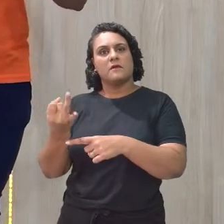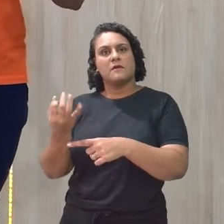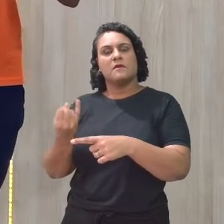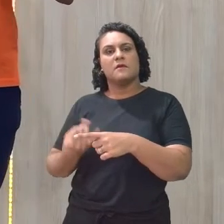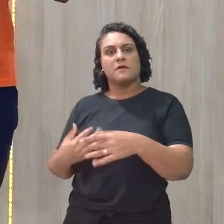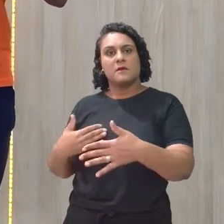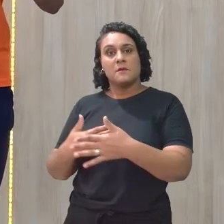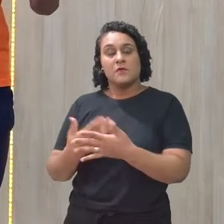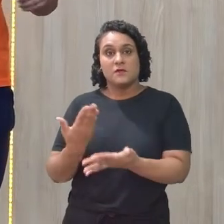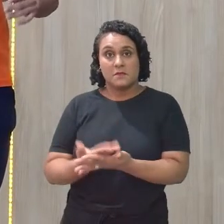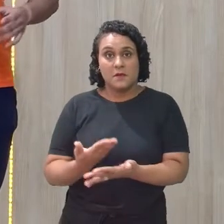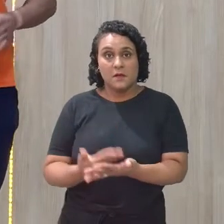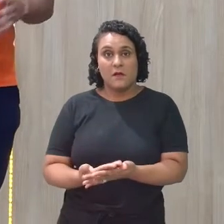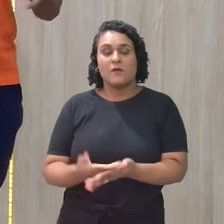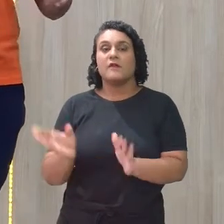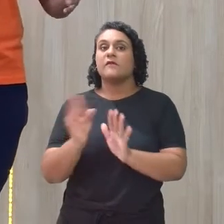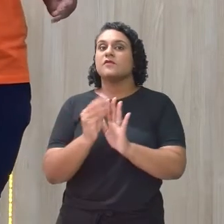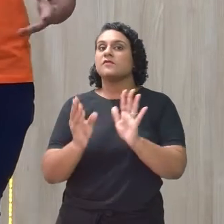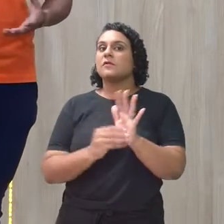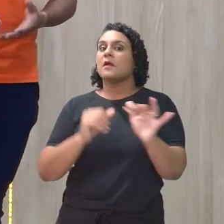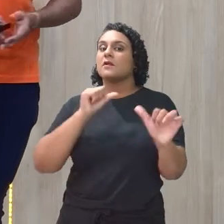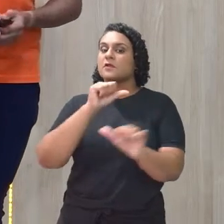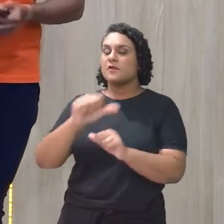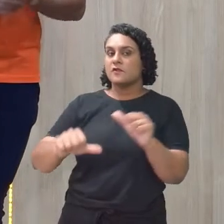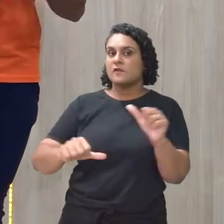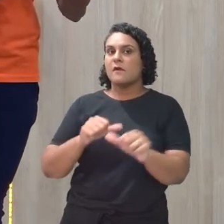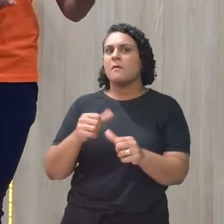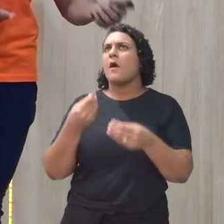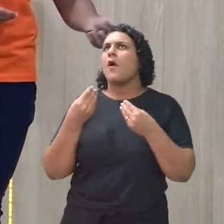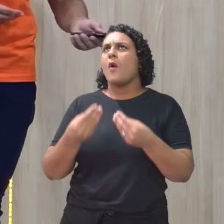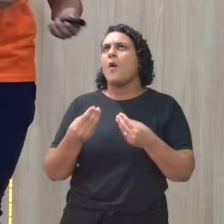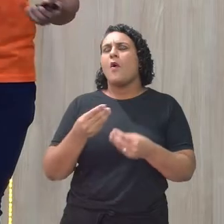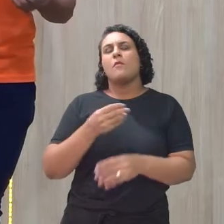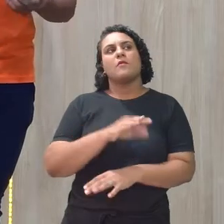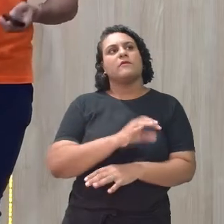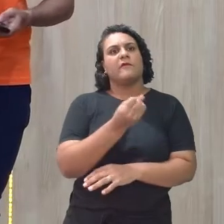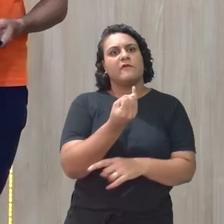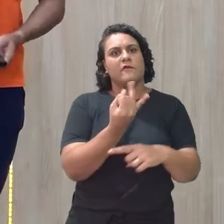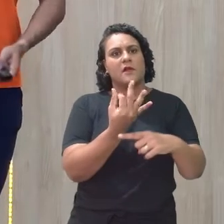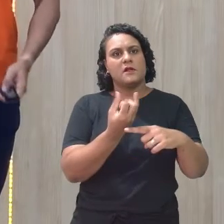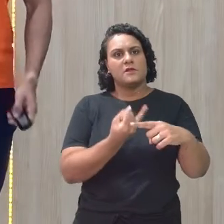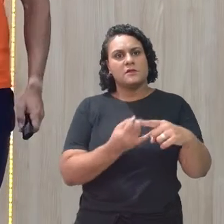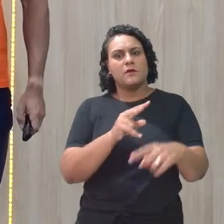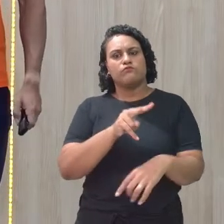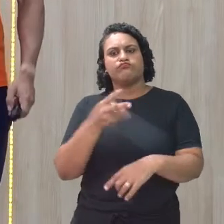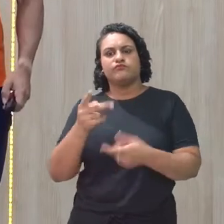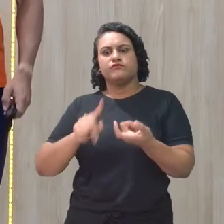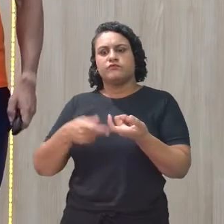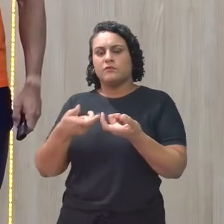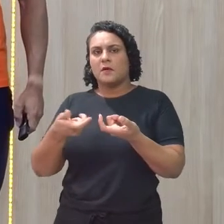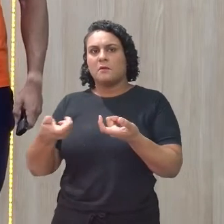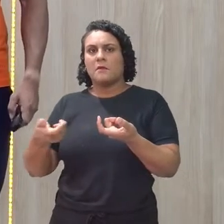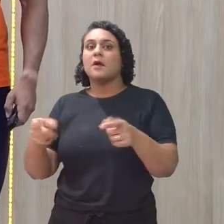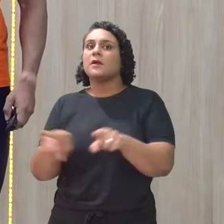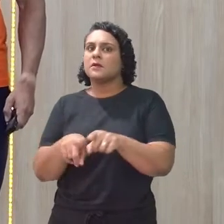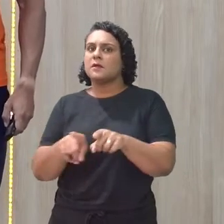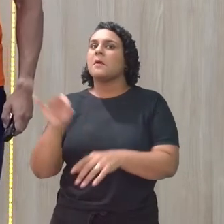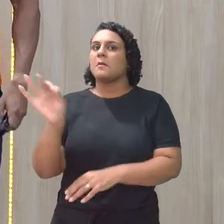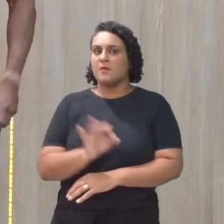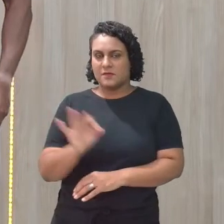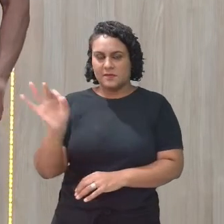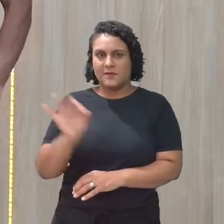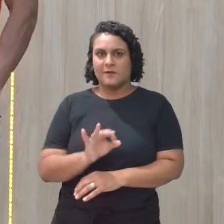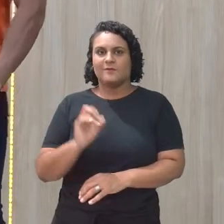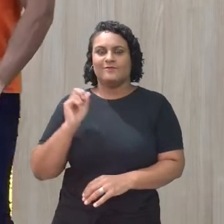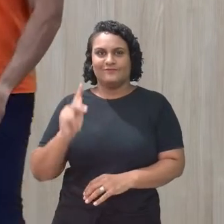vamos ver a ideia aí da transformação, né, da fração para um número decimal e, consequentemente, para uma